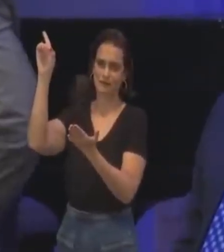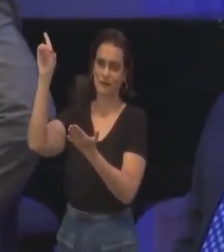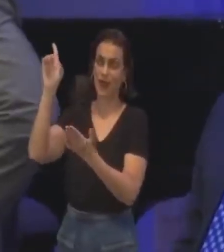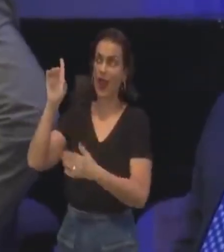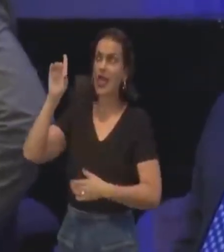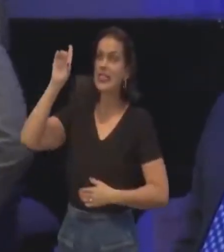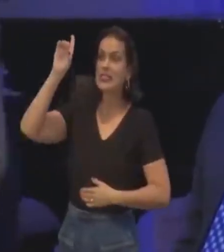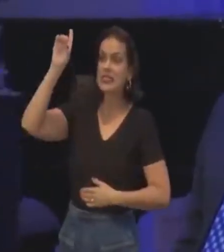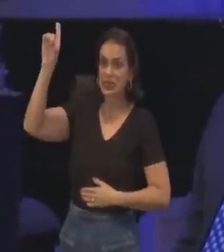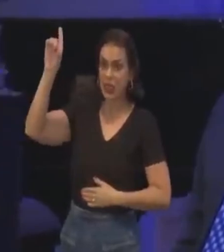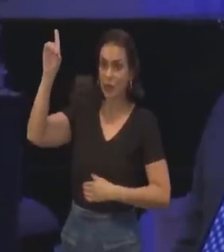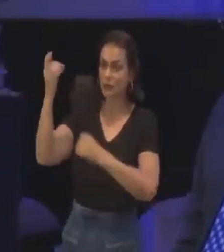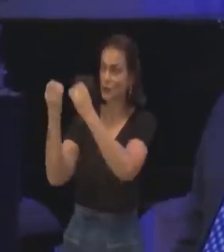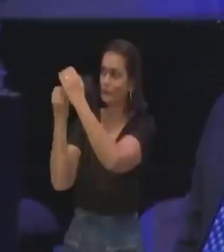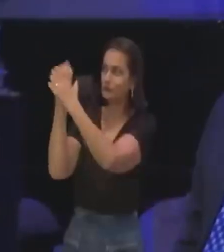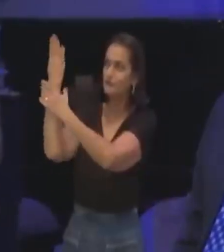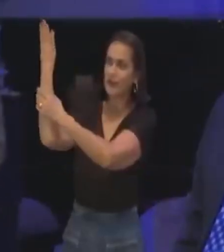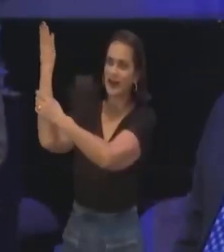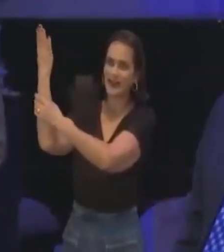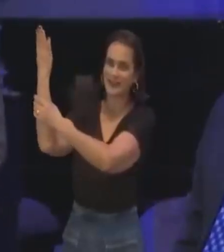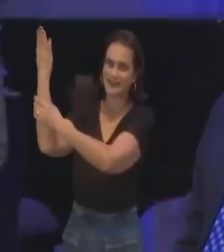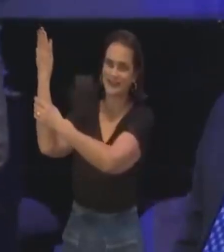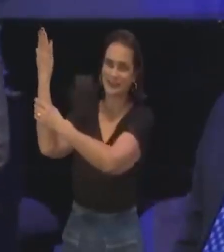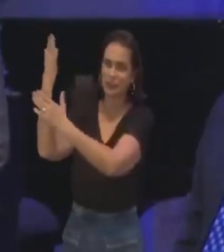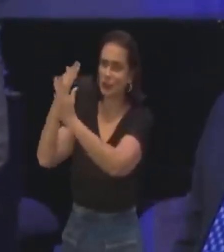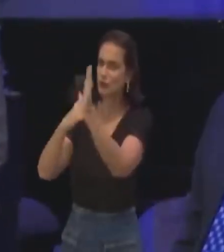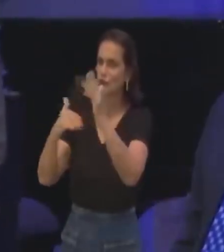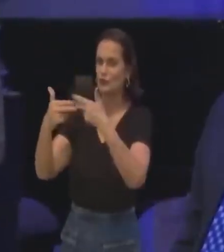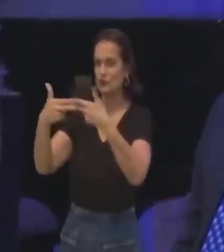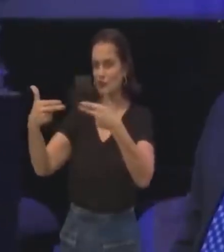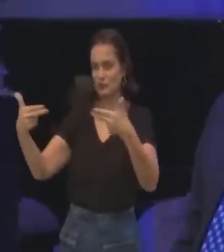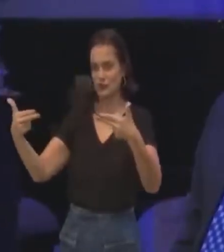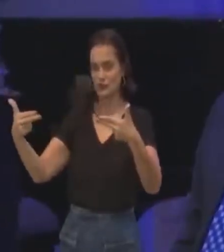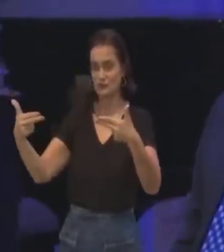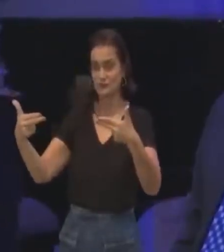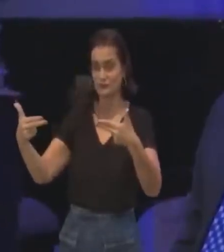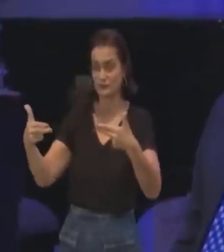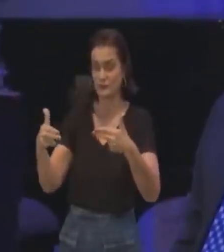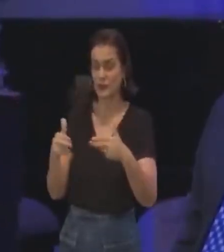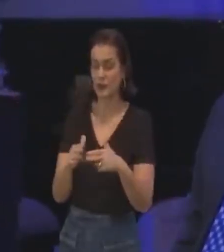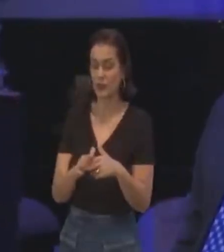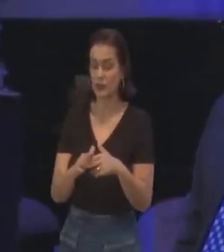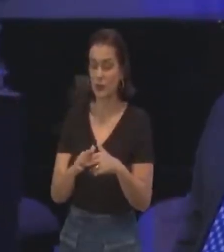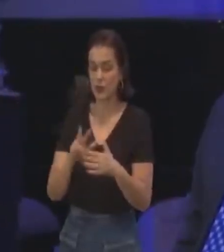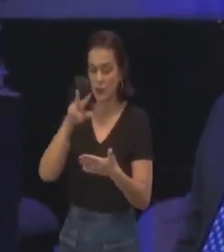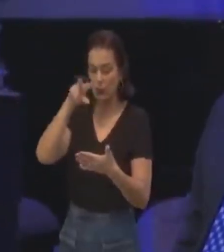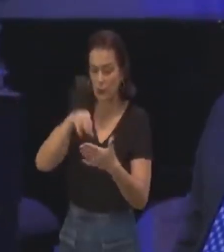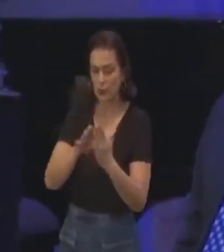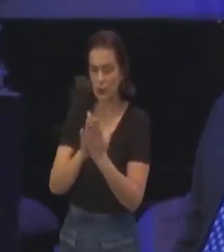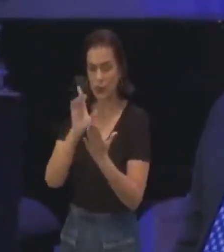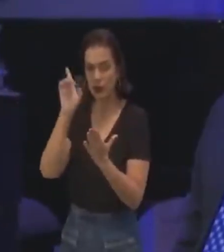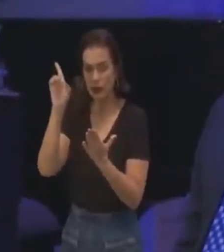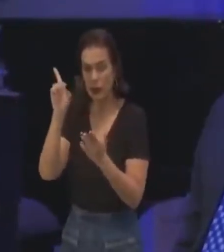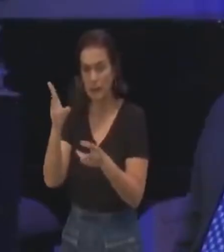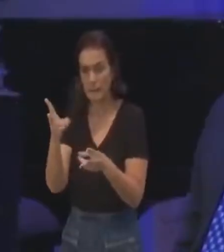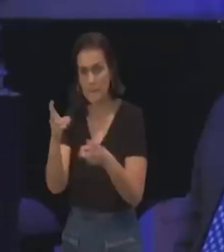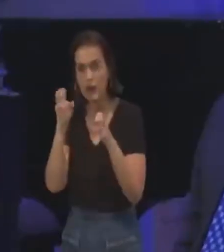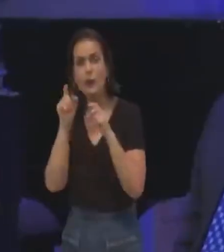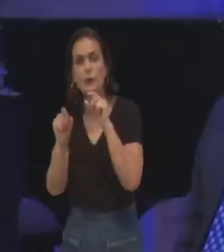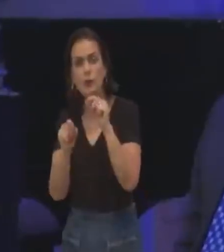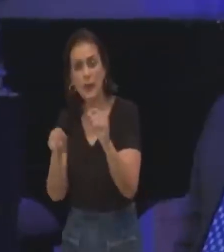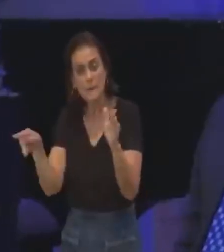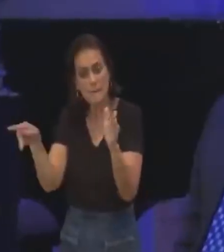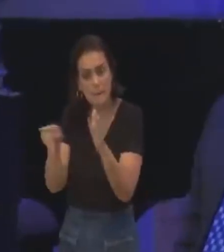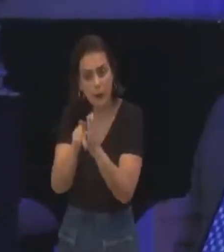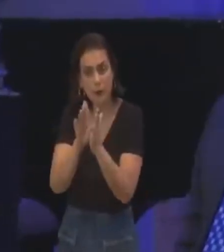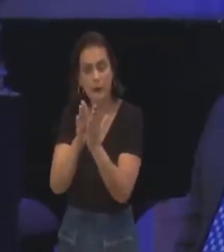Deus é a fonte de todas as coisas. E quando nós olhamos a palavra de Deus, nós percebemos que é da palavra